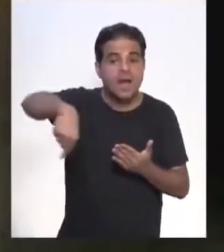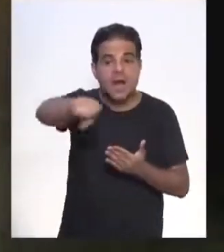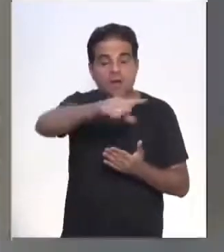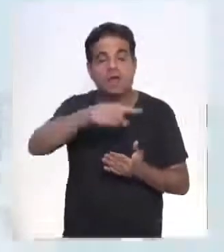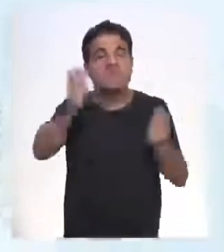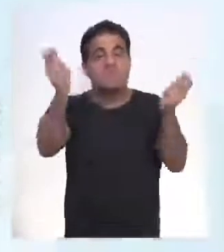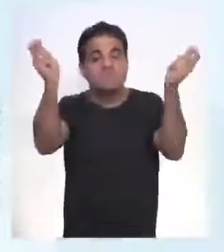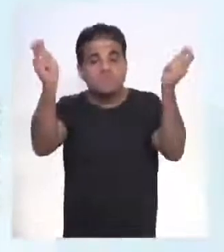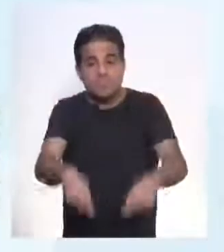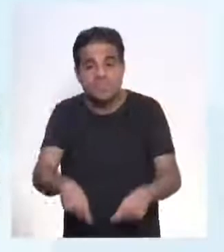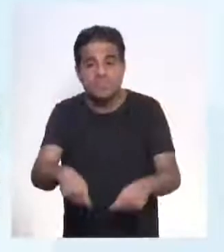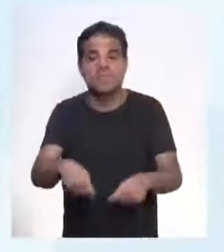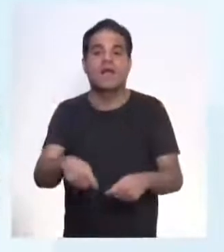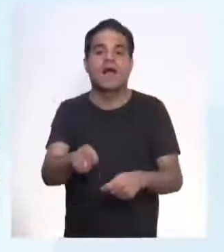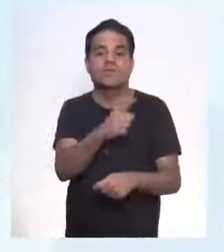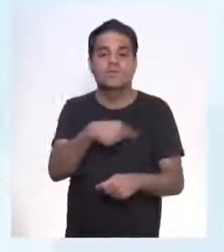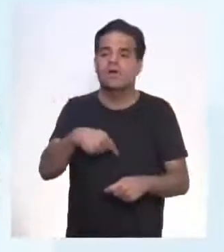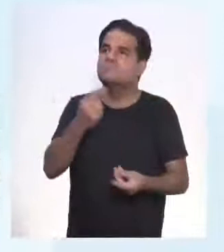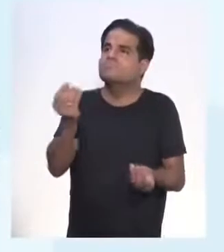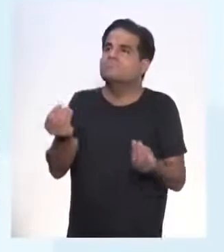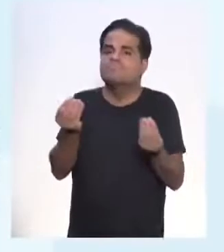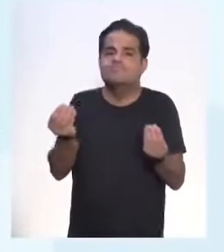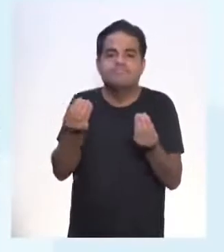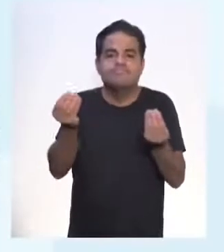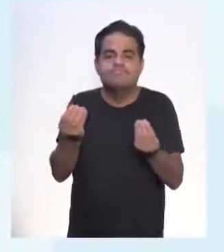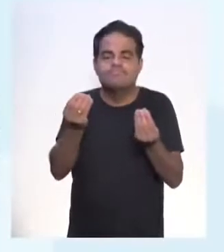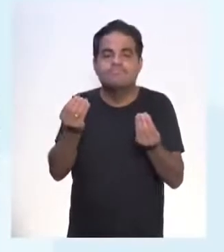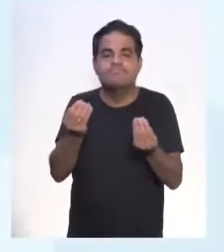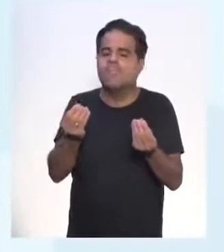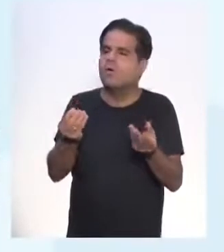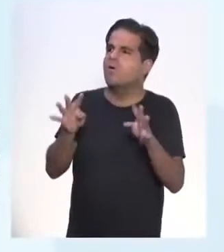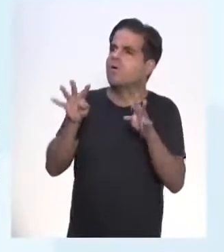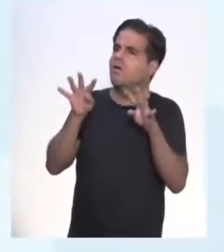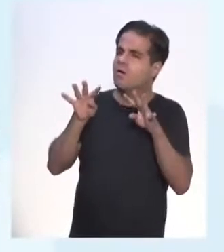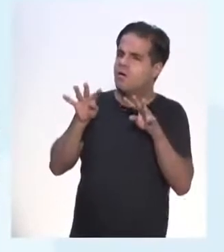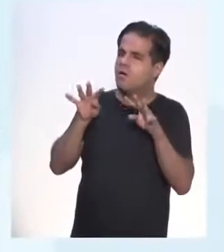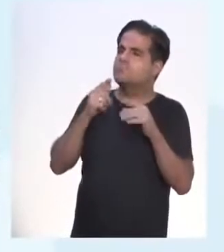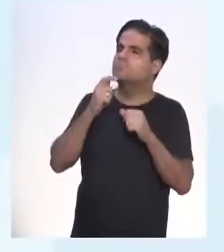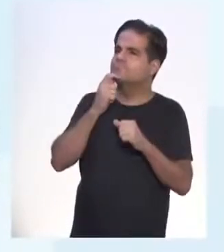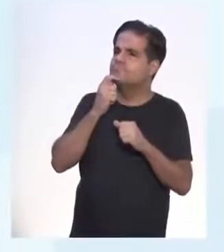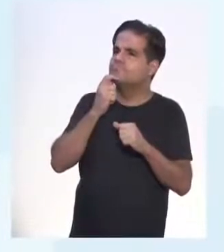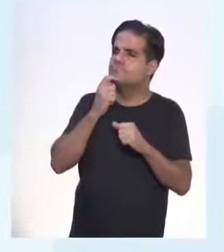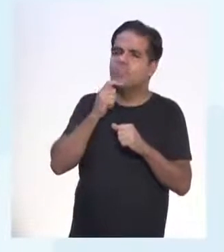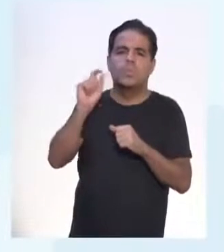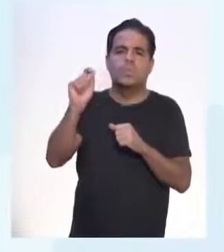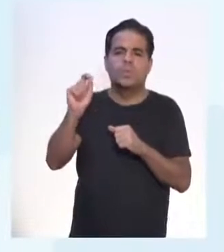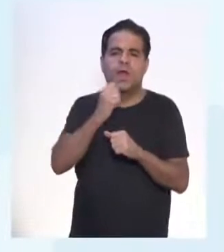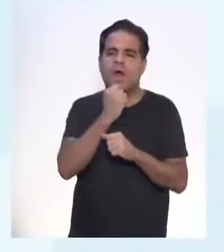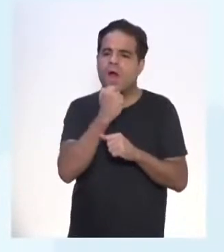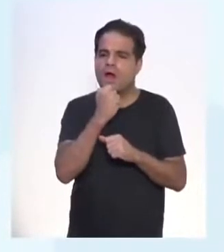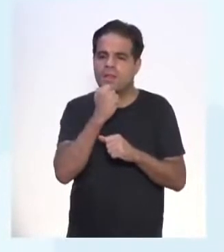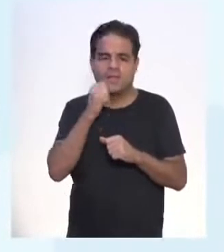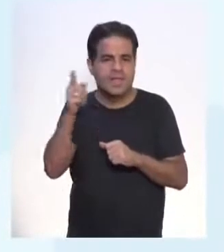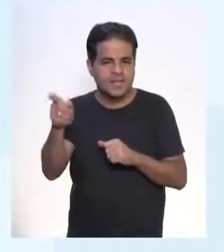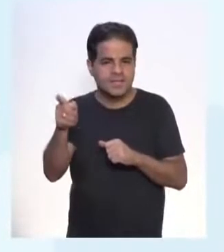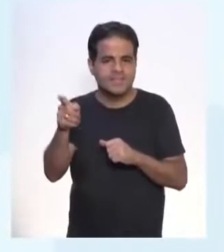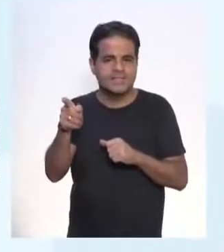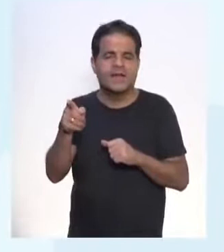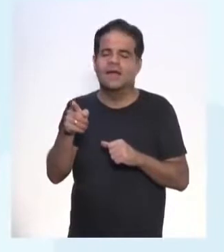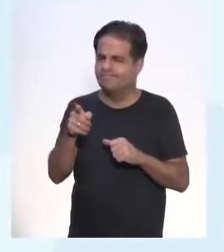a possibilidade da gente se questionar, olha só, que é a ciência? Né?